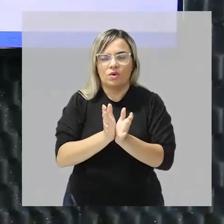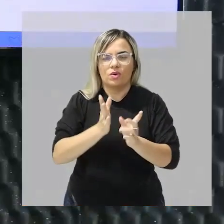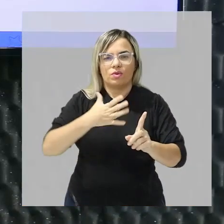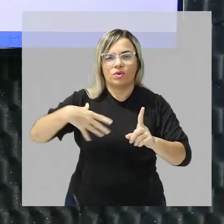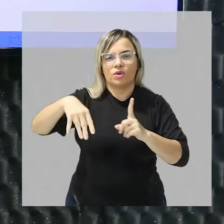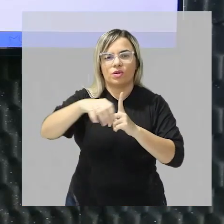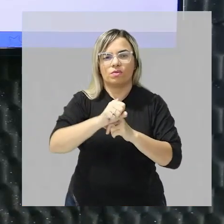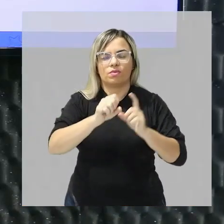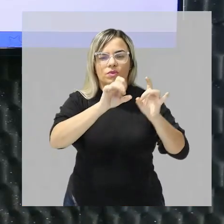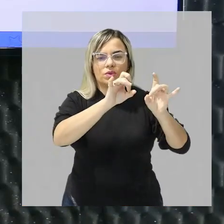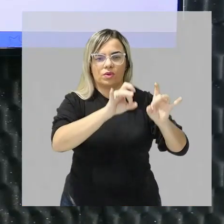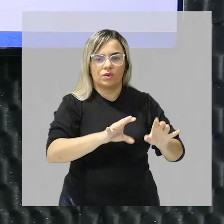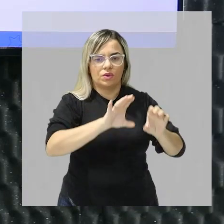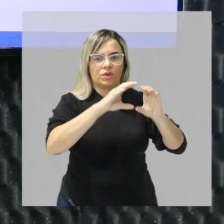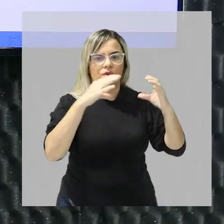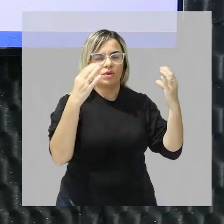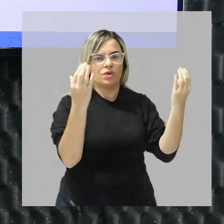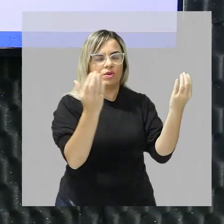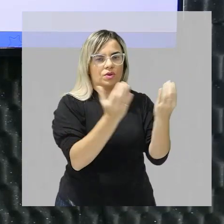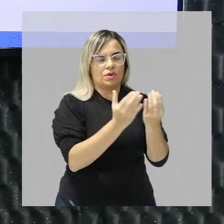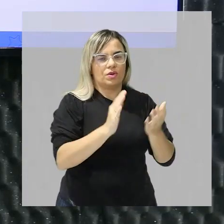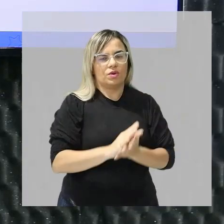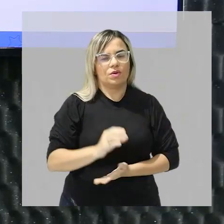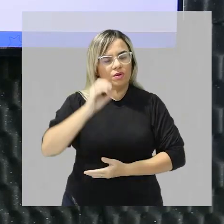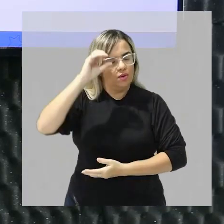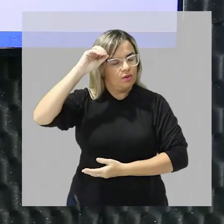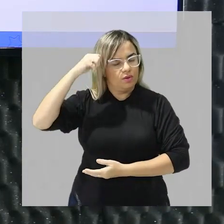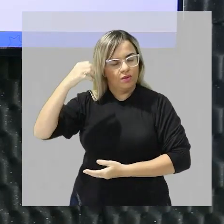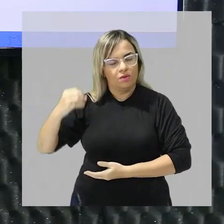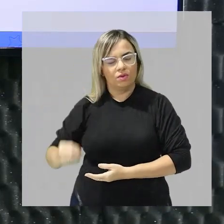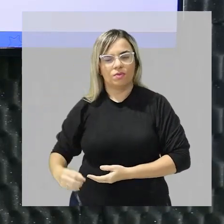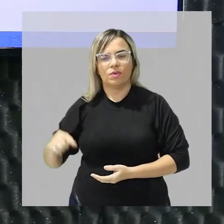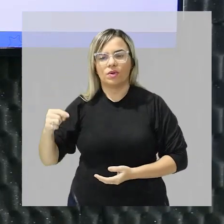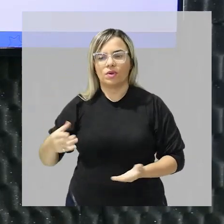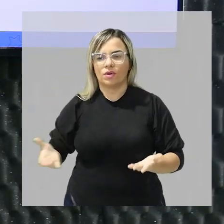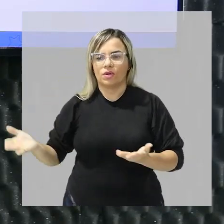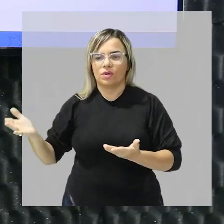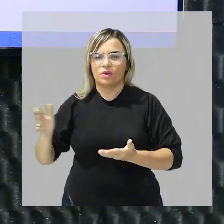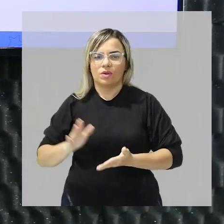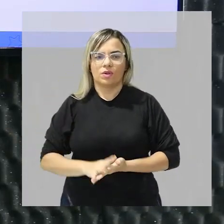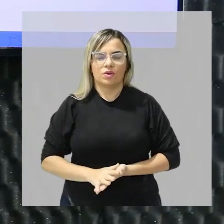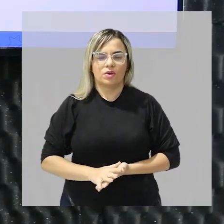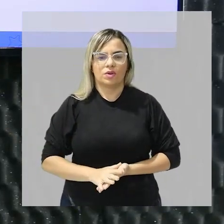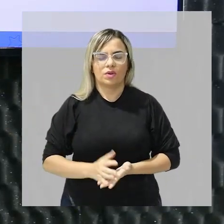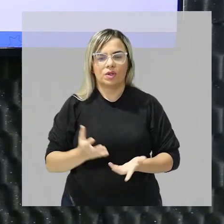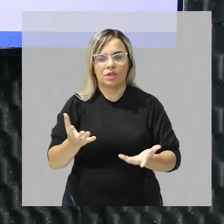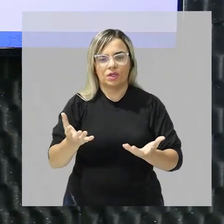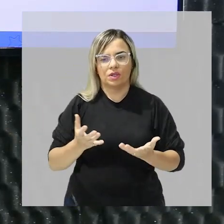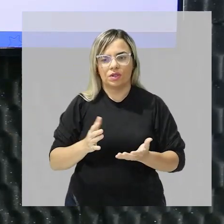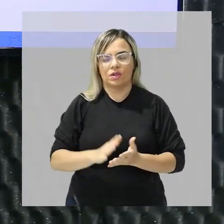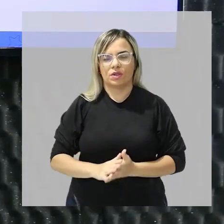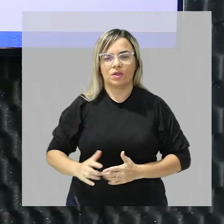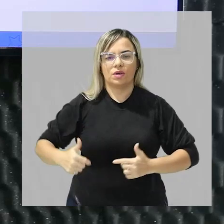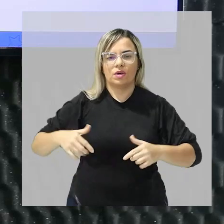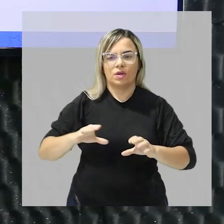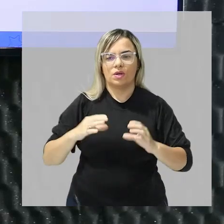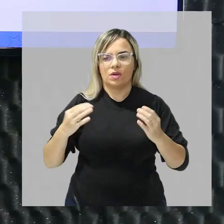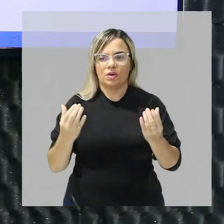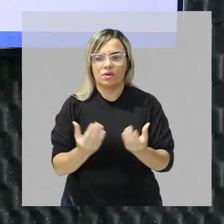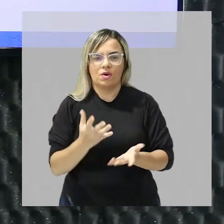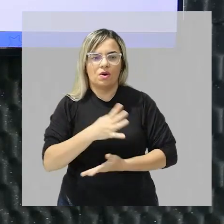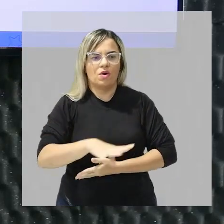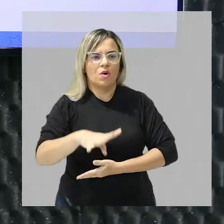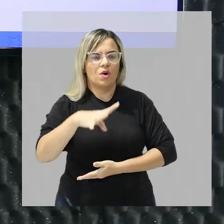específico, comunidade afro-brasileira. Destaca. A demanda da comunidade afro-brasileira por